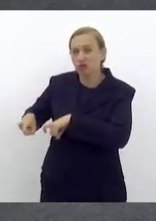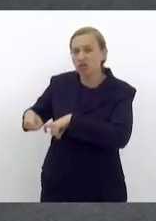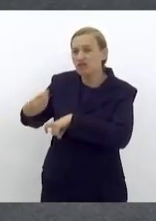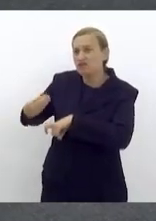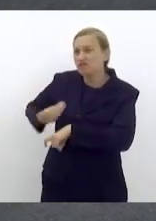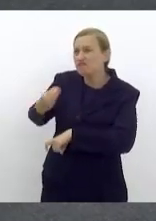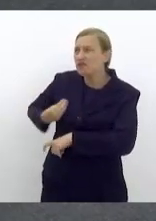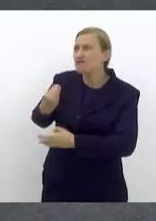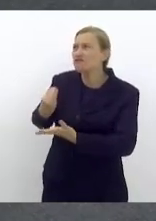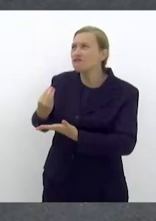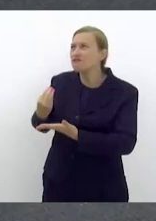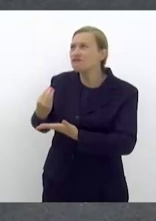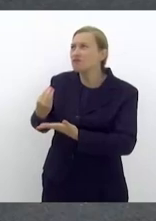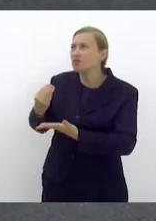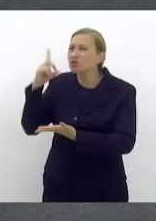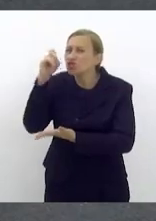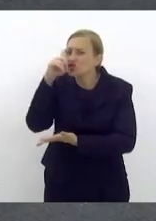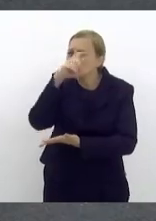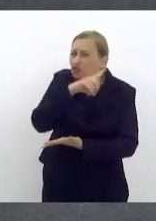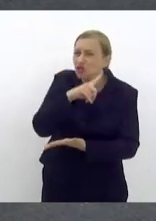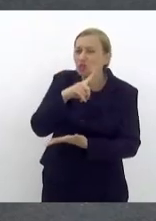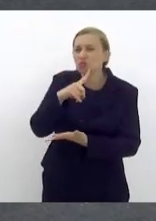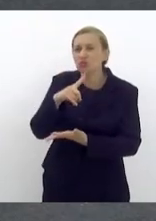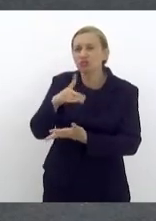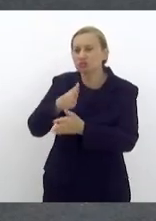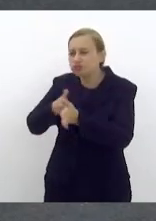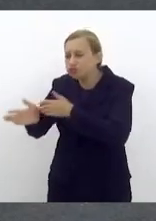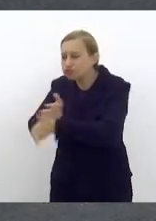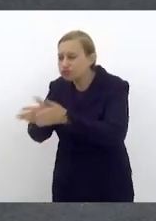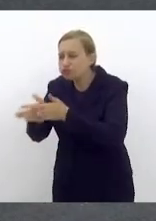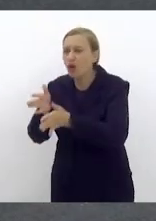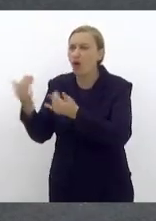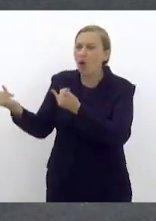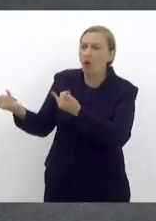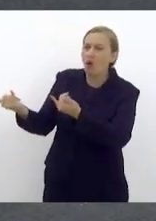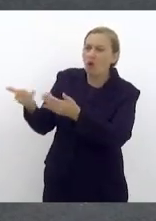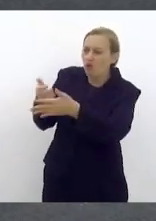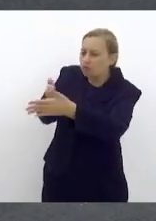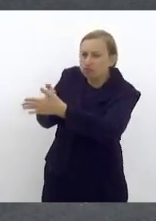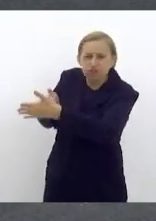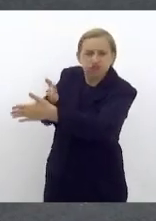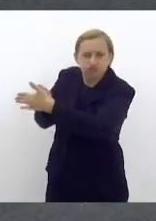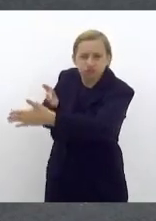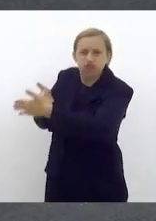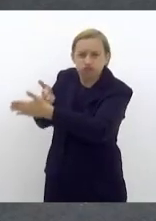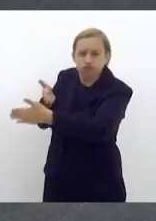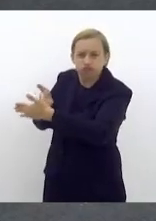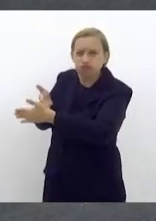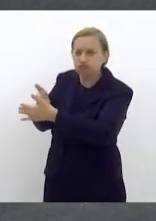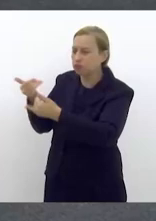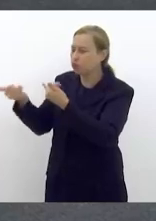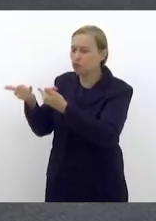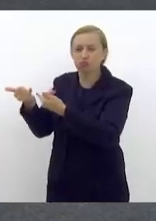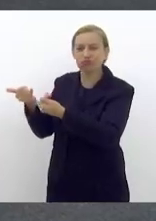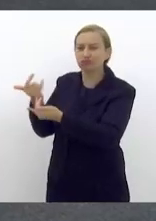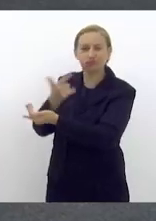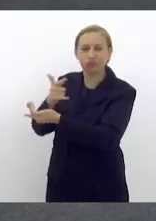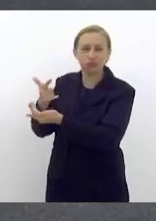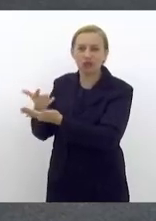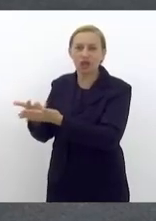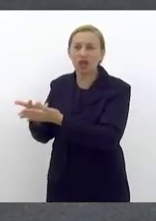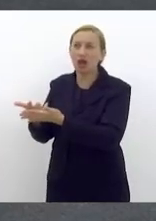vivem com essa dificuldade de acesso às informações, de acesso aos mecanismos, né,